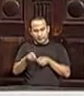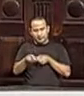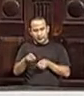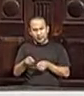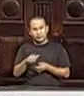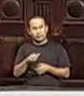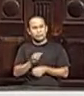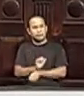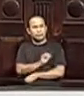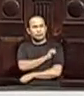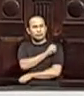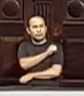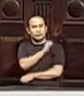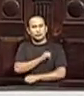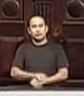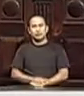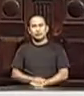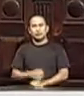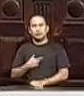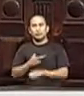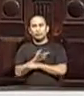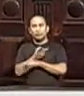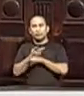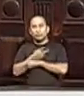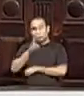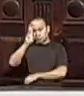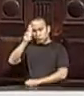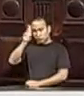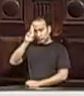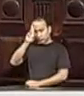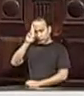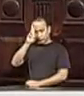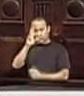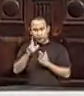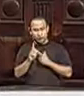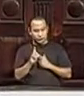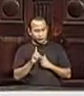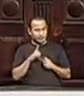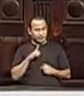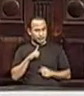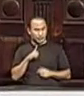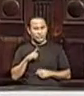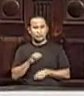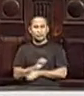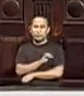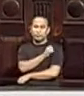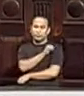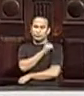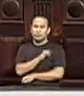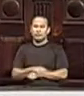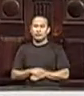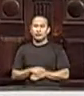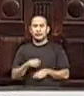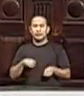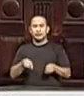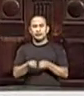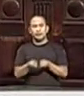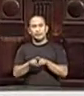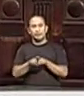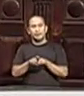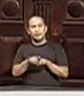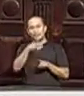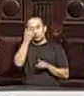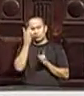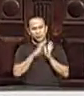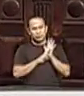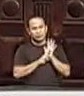do Estado do Rio de Janeiro, do Procurador-Chefe da Dívida Ativa do Estado do Rio de Janeiro e também de